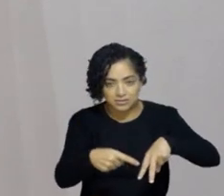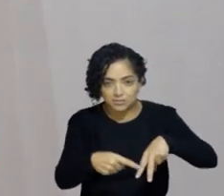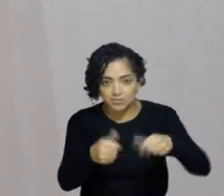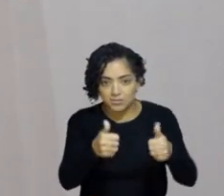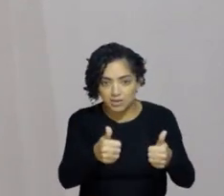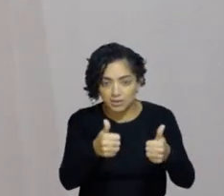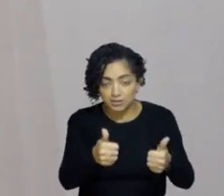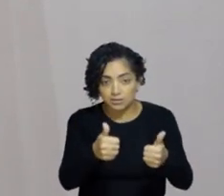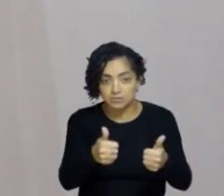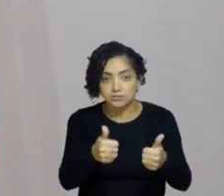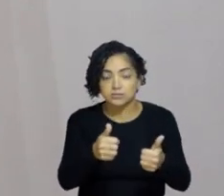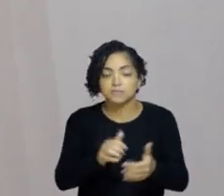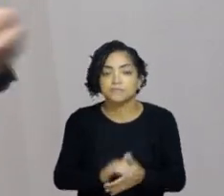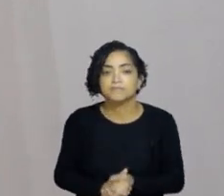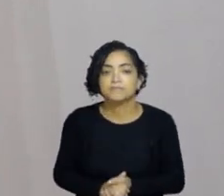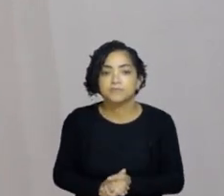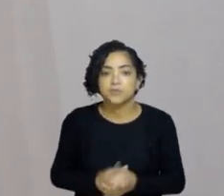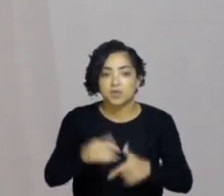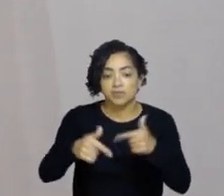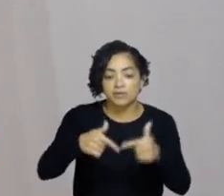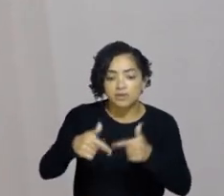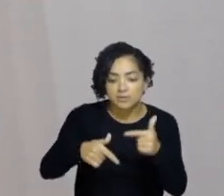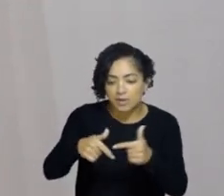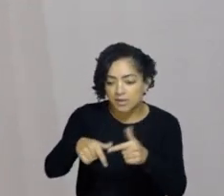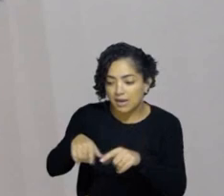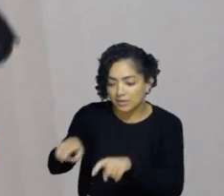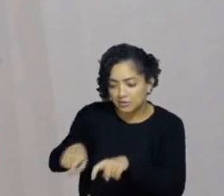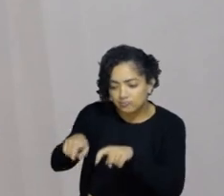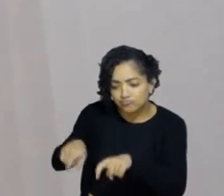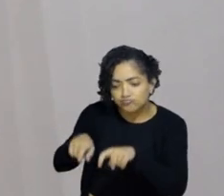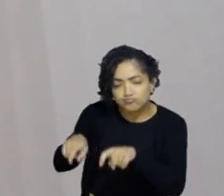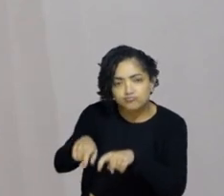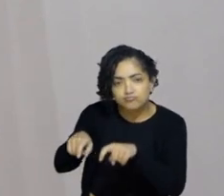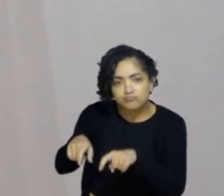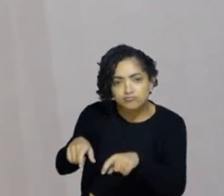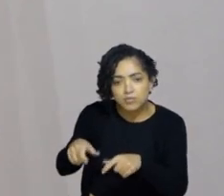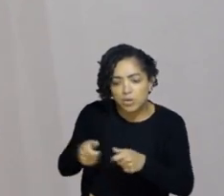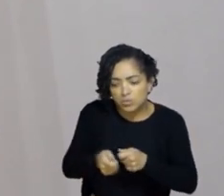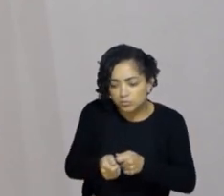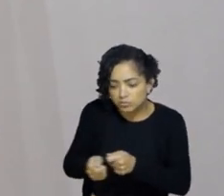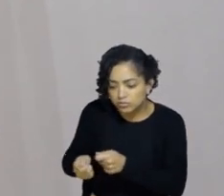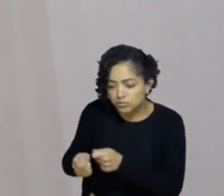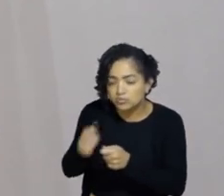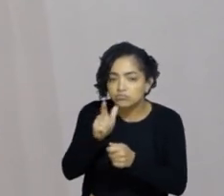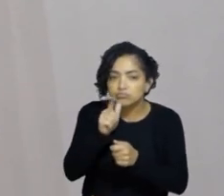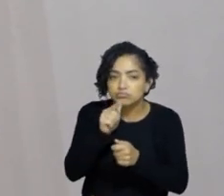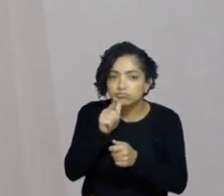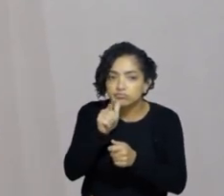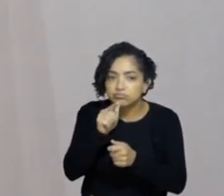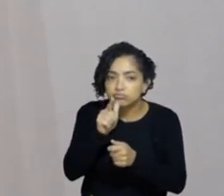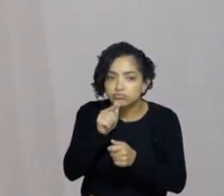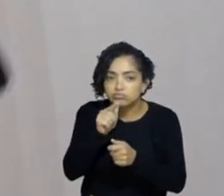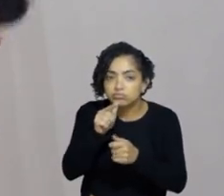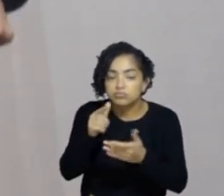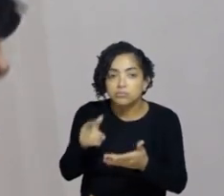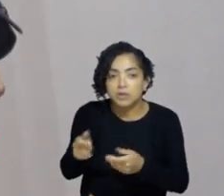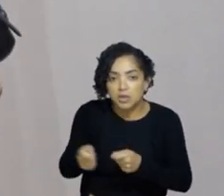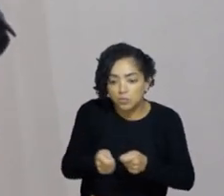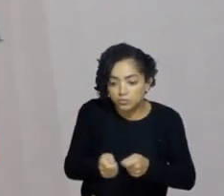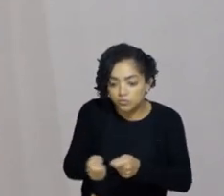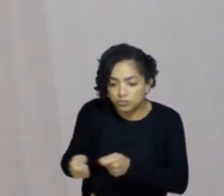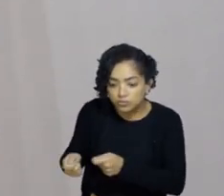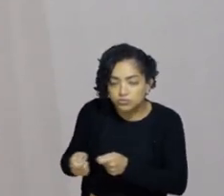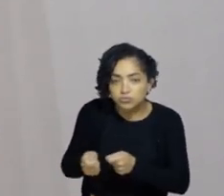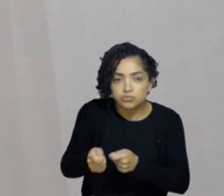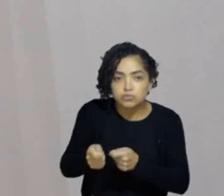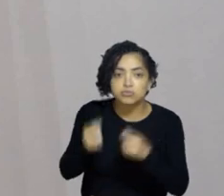trabalhar na sua horta, então pega lá um regador com 3 litros d'água, são 3 quilos, então ela vai